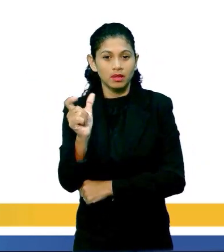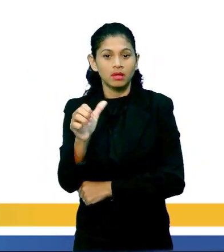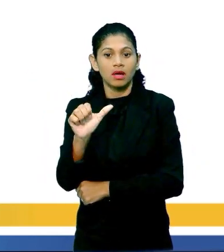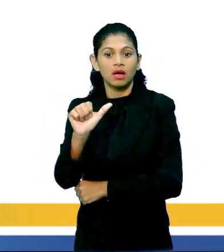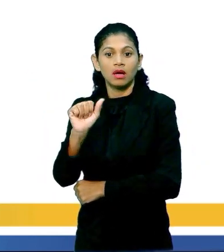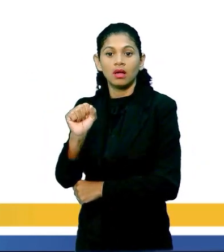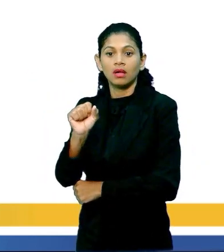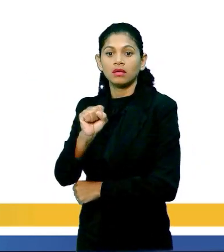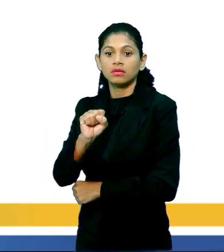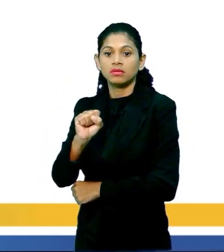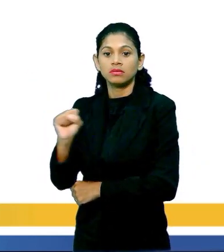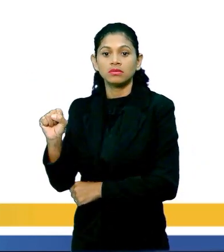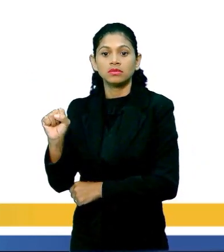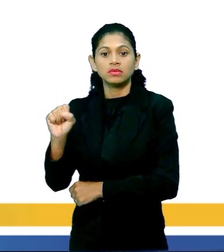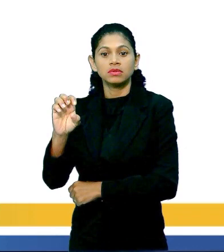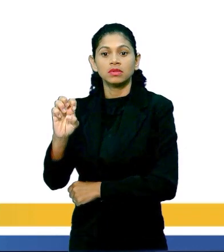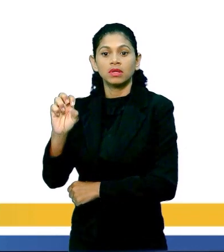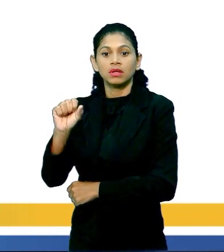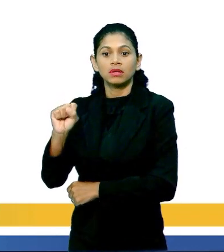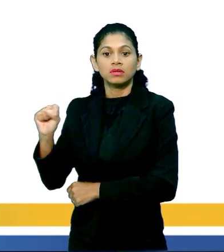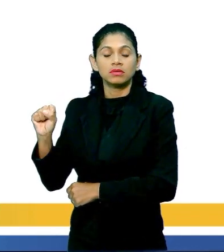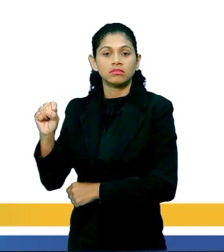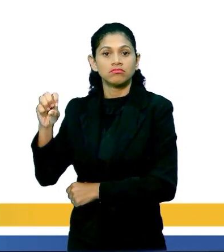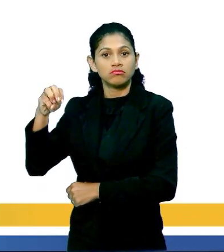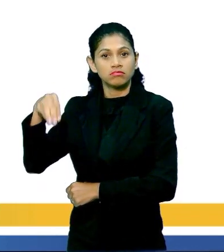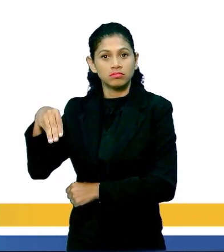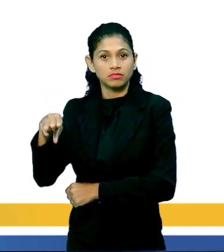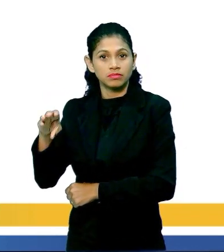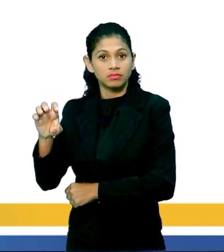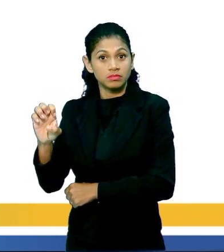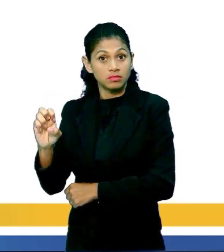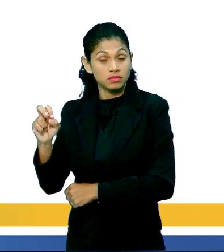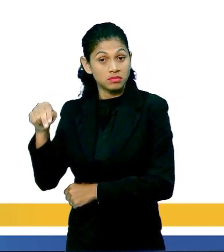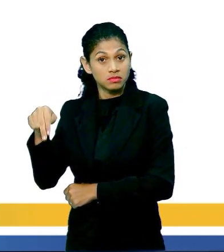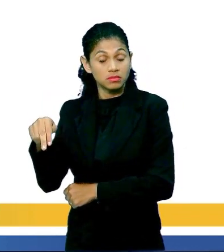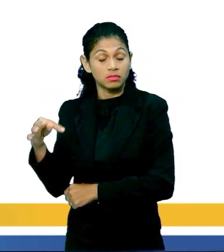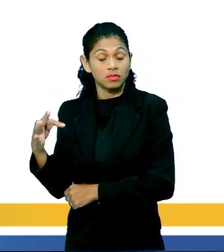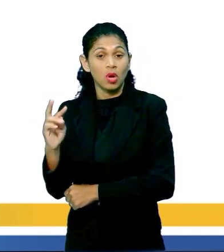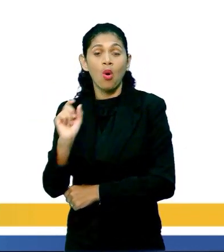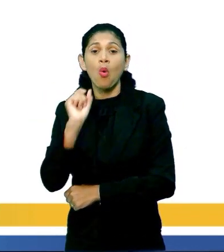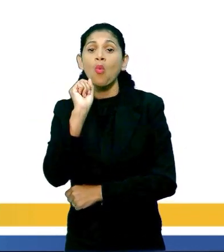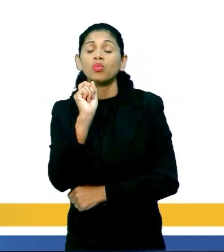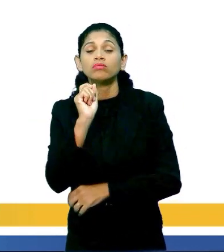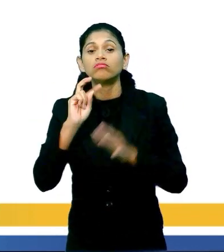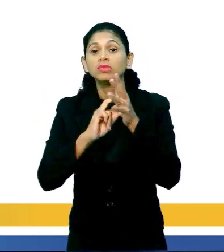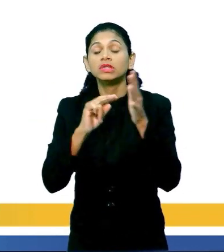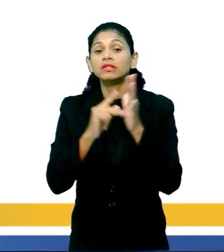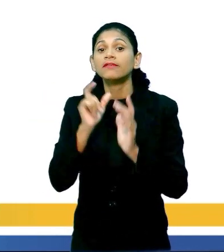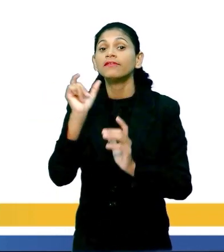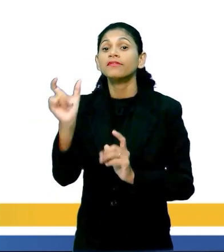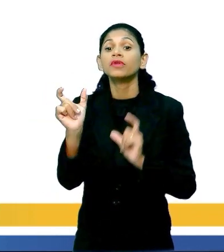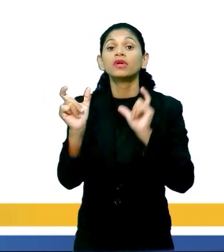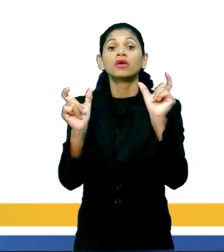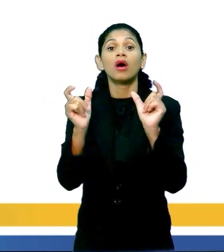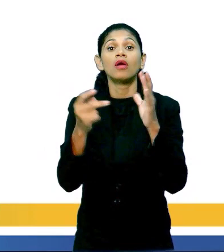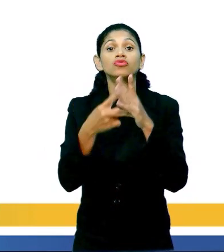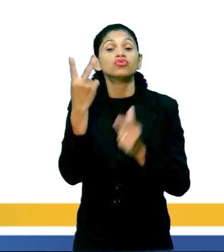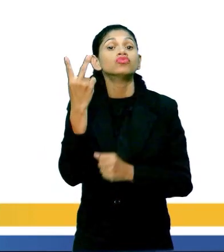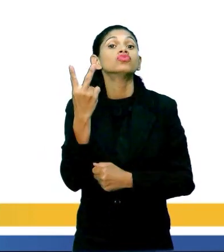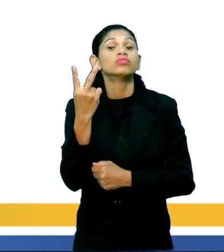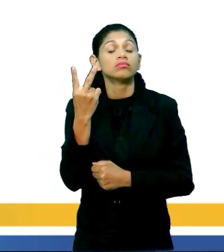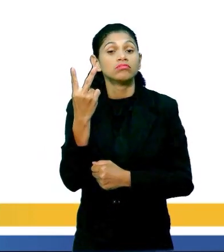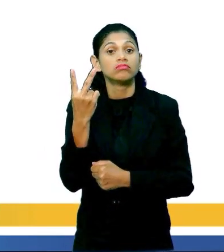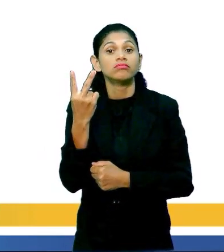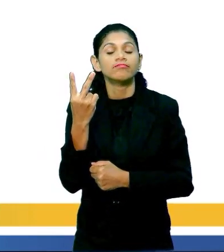assessment, ela vai estar ali no segundo parágrafo. Mas o que significariam essas duas palavras aí no texto? Você